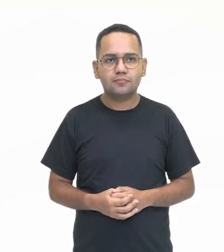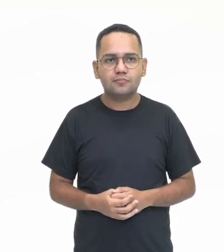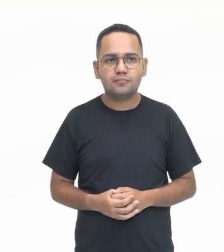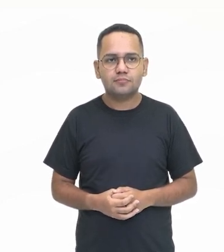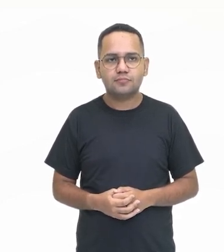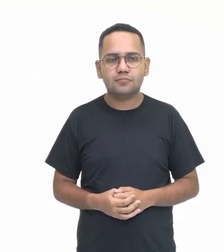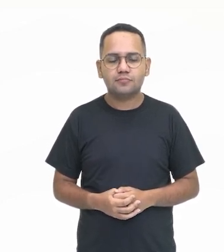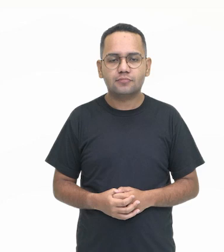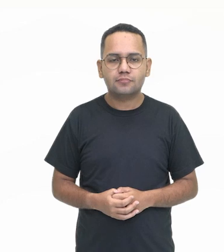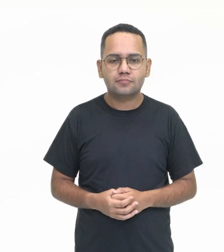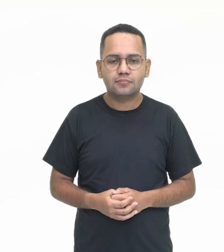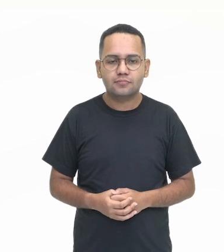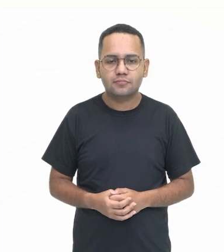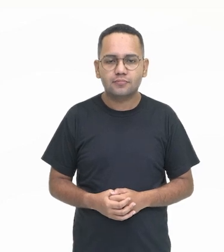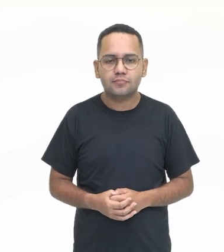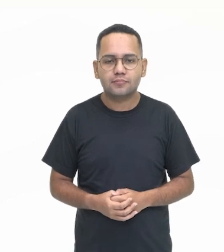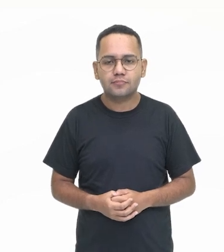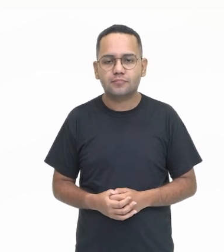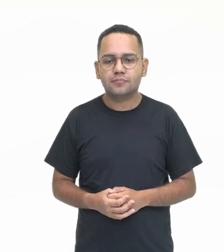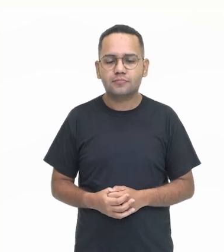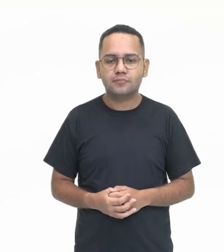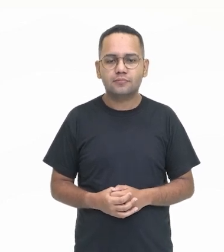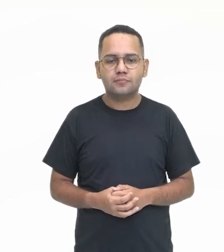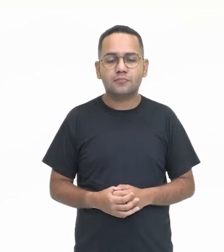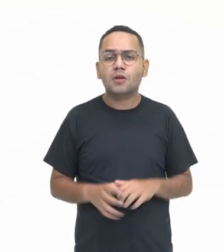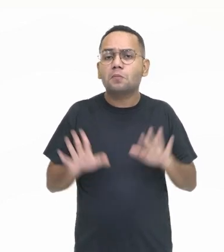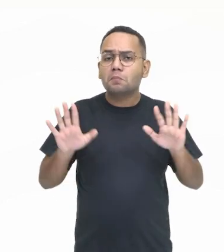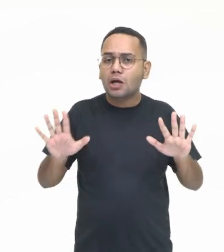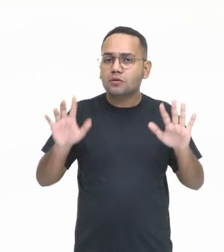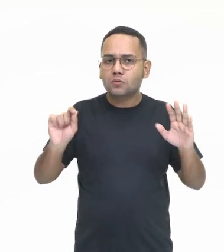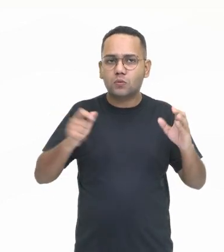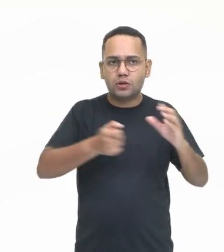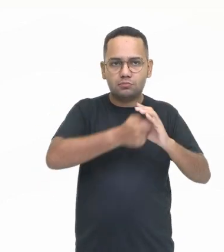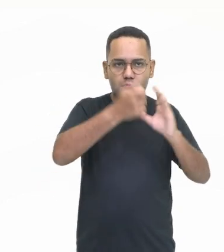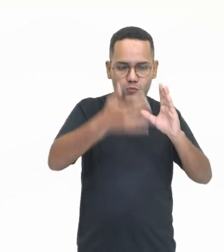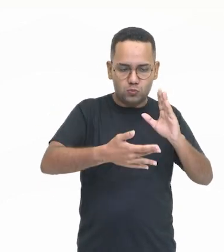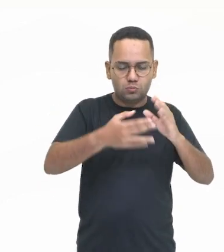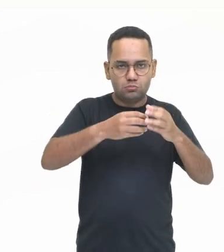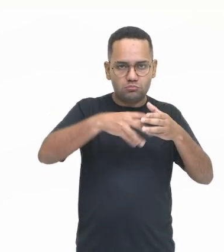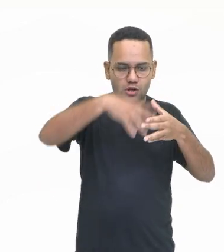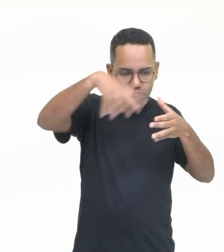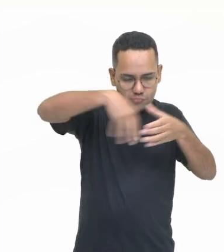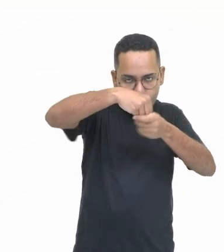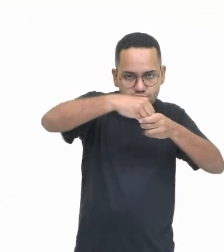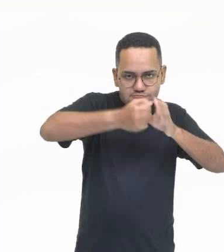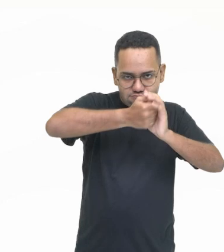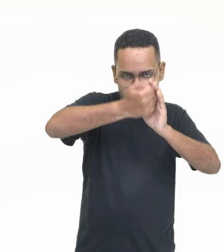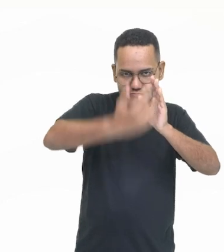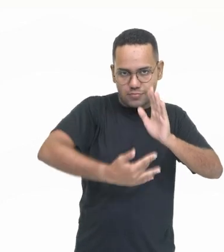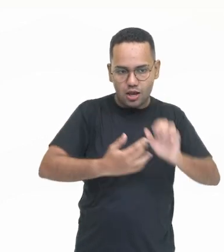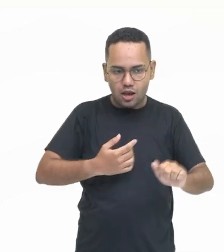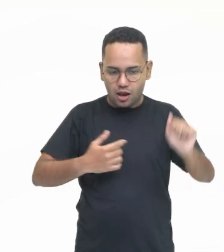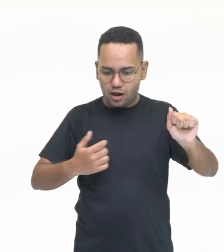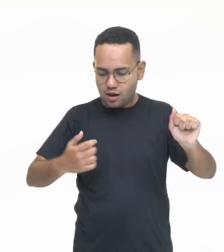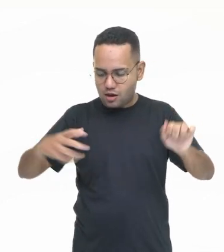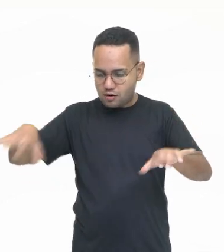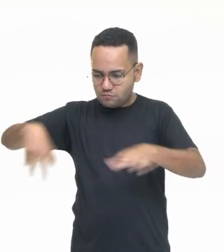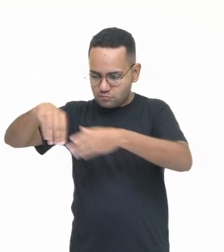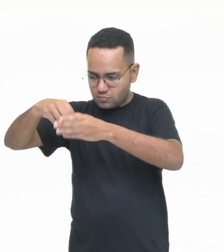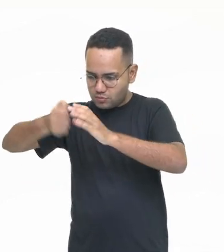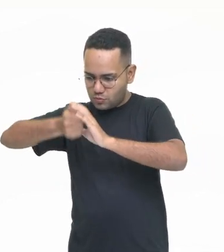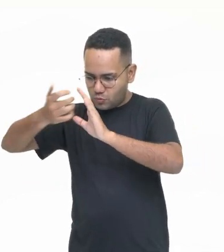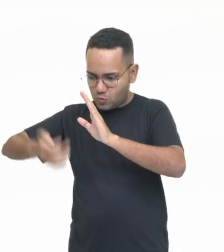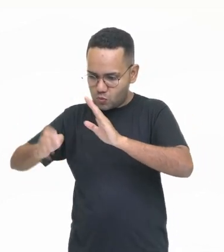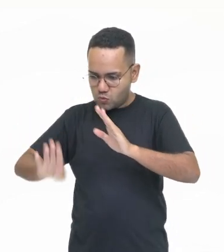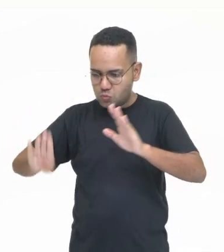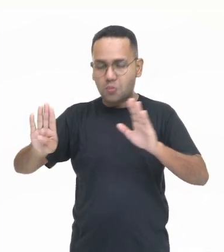estivermos aí com esses dois elementos, tá? Com esses dois tópicos aí bem pertinentes, né?